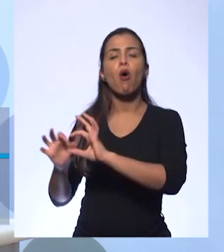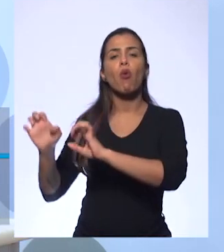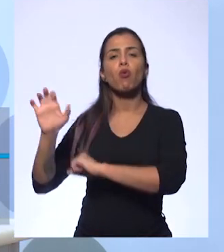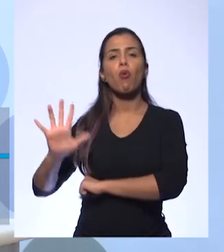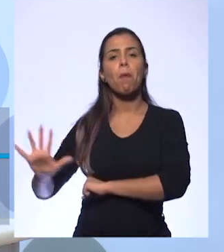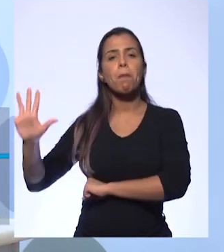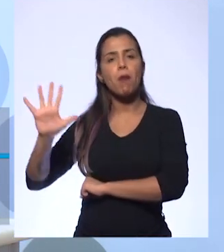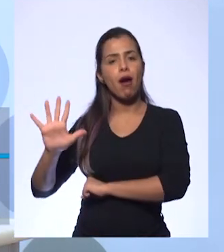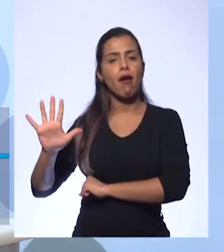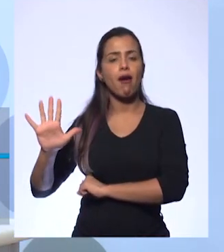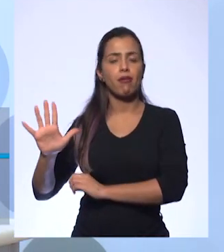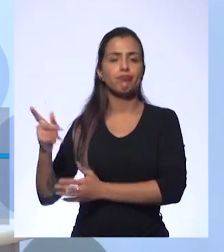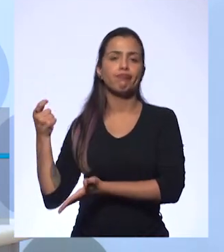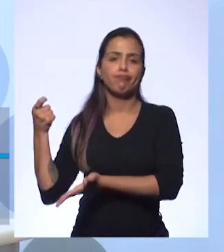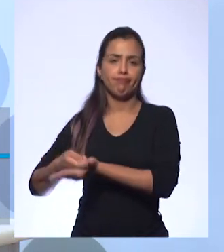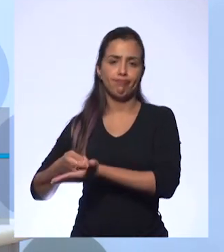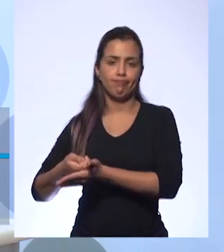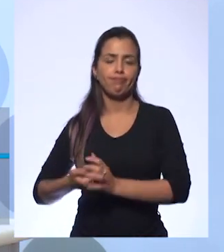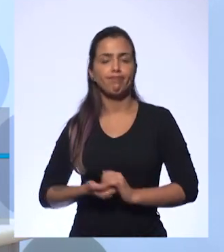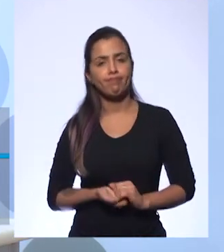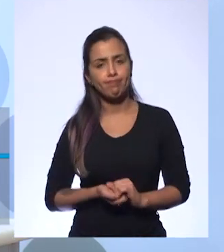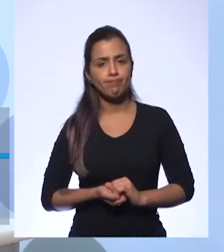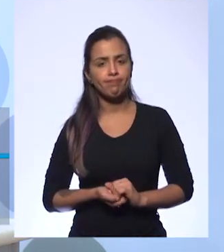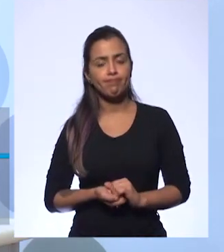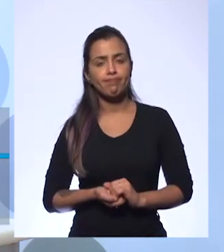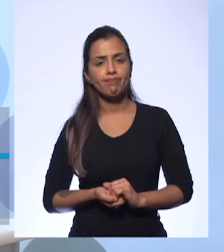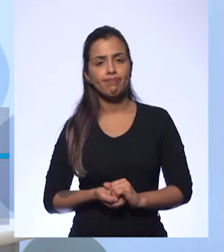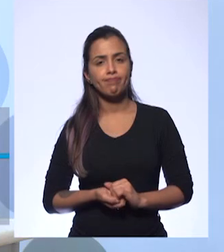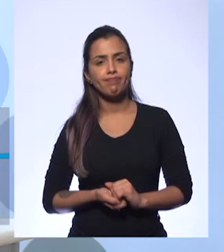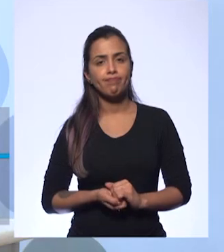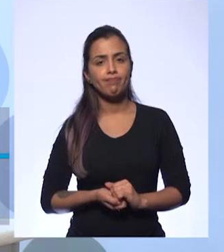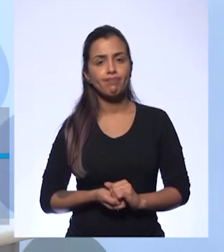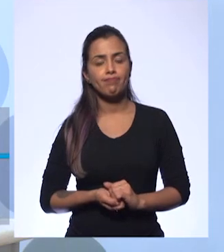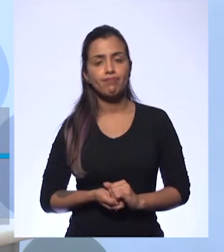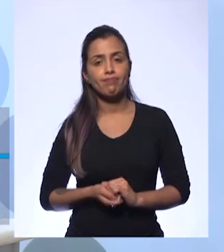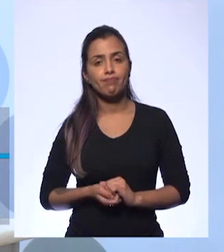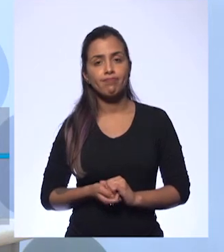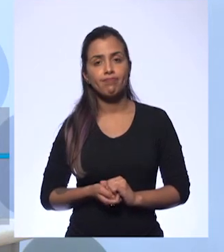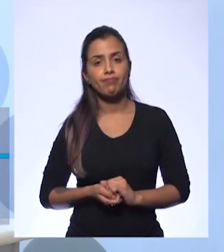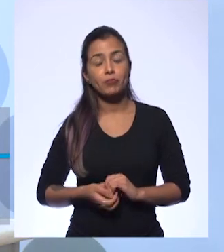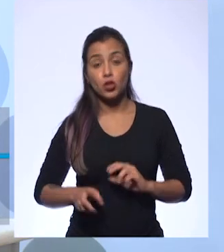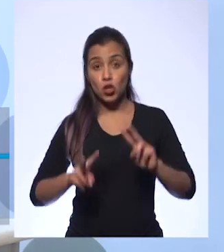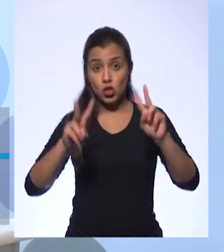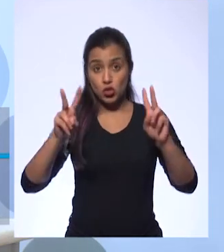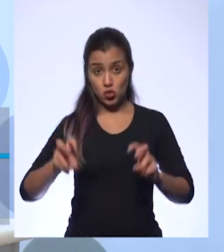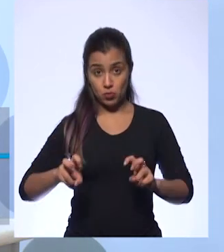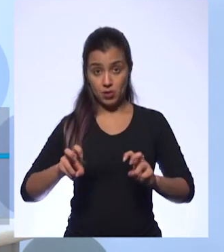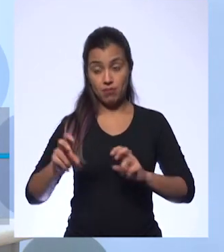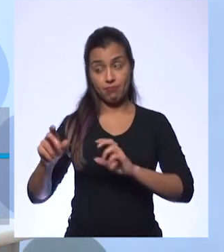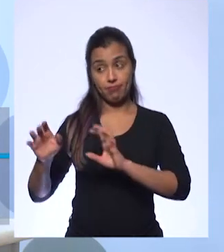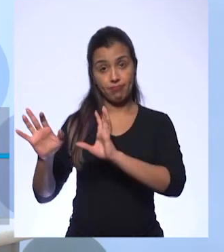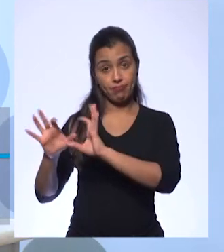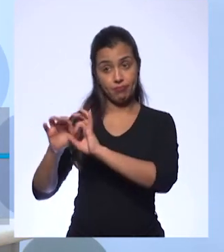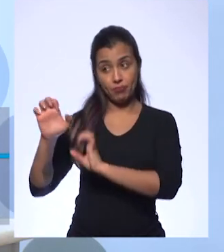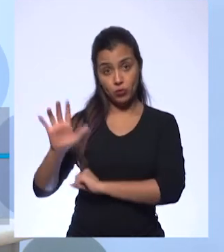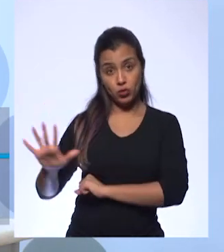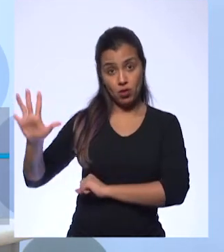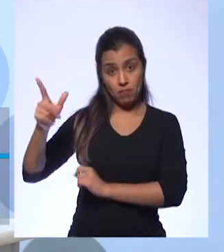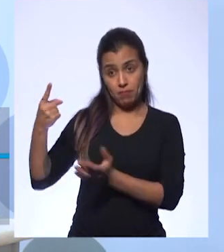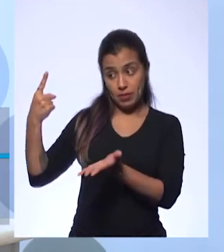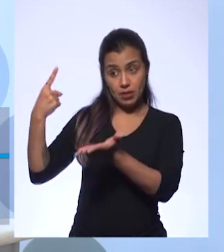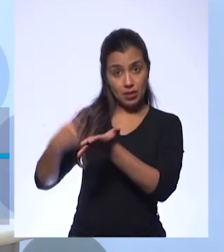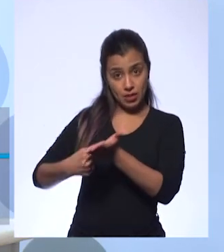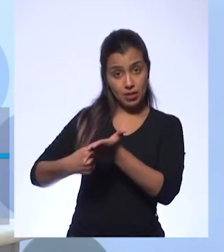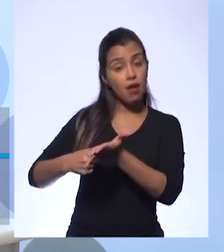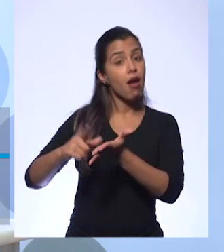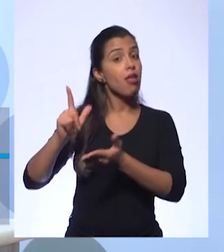retratar nesse padrão aí. Quando a gente fala em tratado da União Europeia, nós temos um histórico aí